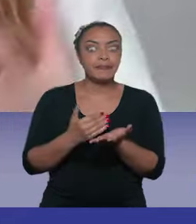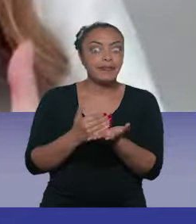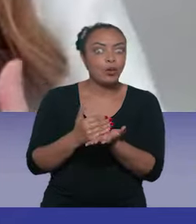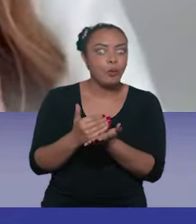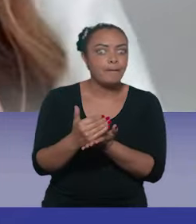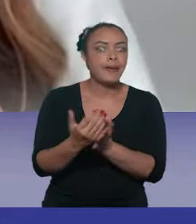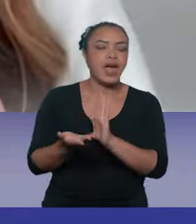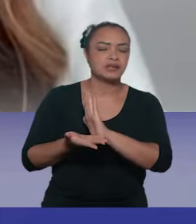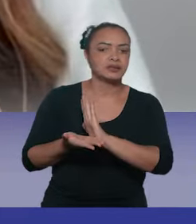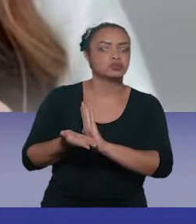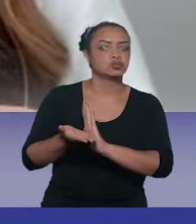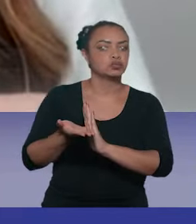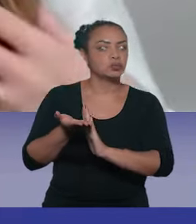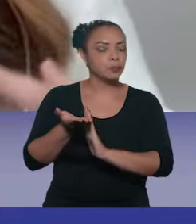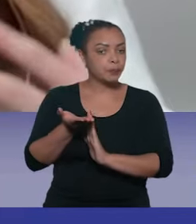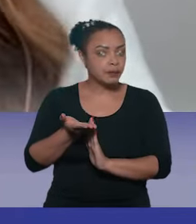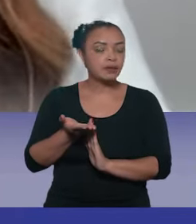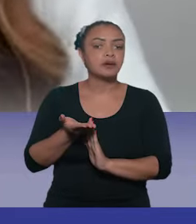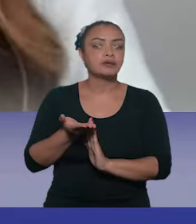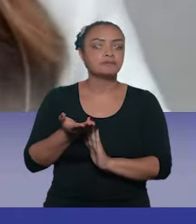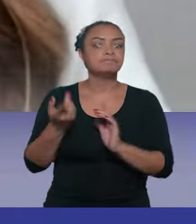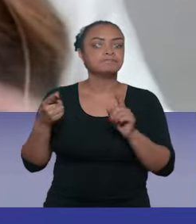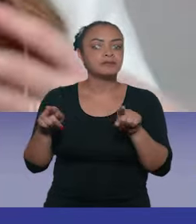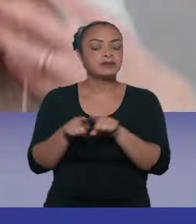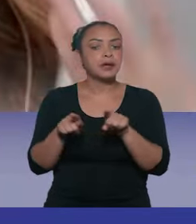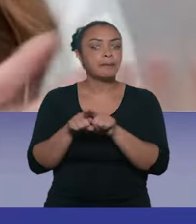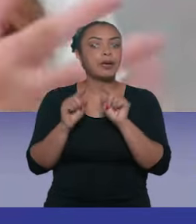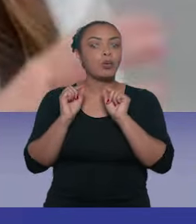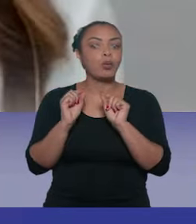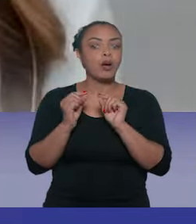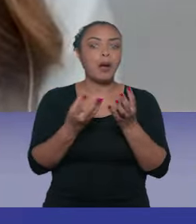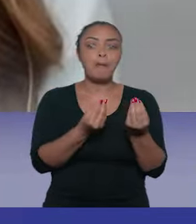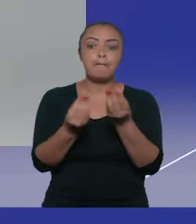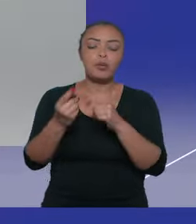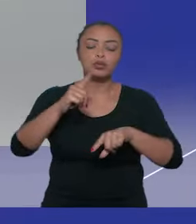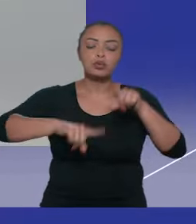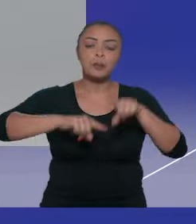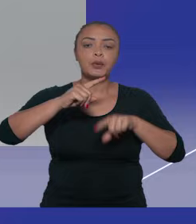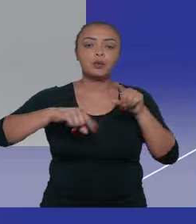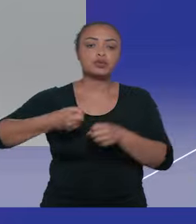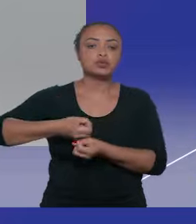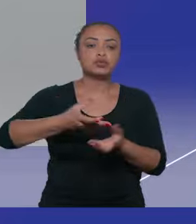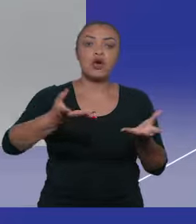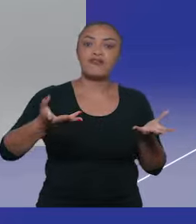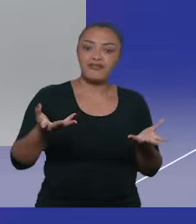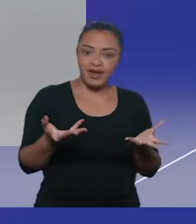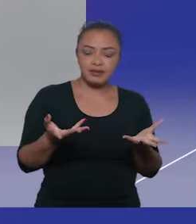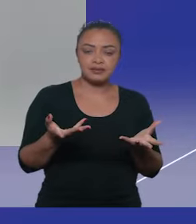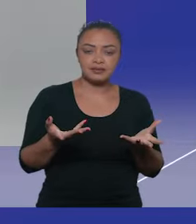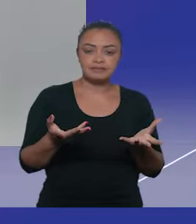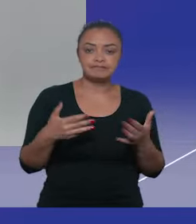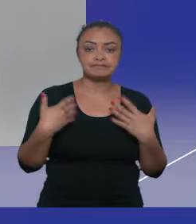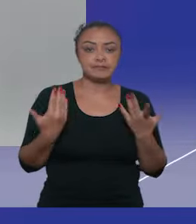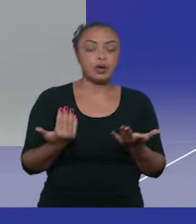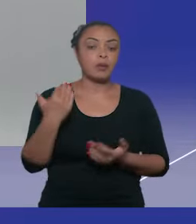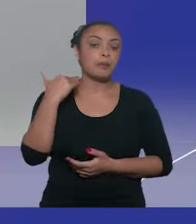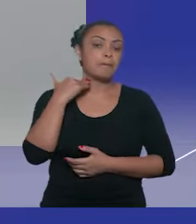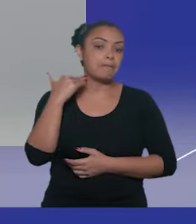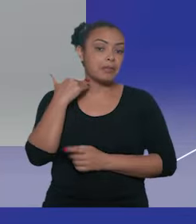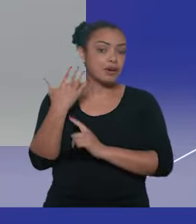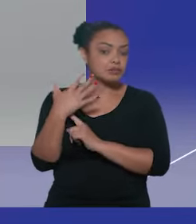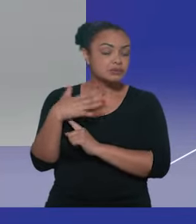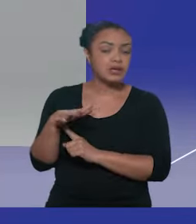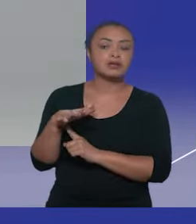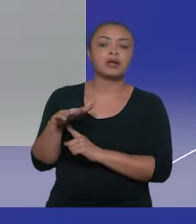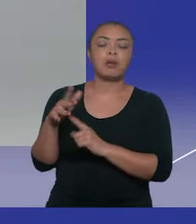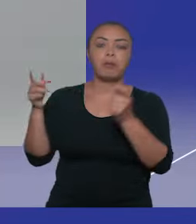Quando começa esse surto inflacionário, ele é muito ligado a um choque de oferta. E como a gente sempre fala, né? Choque de oferta, o Banco Central,